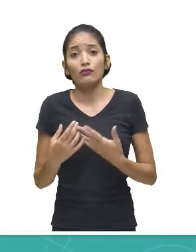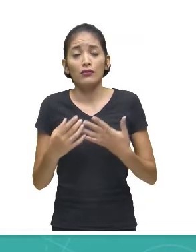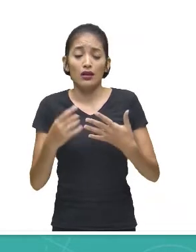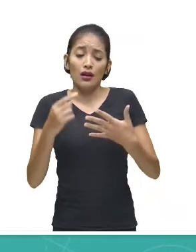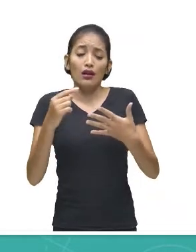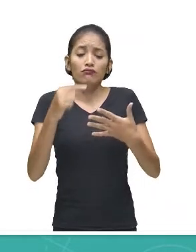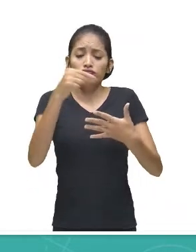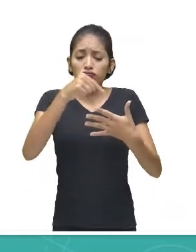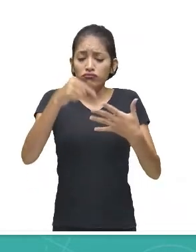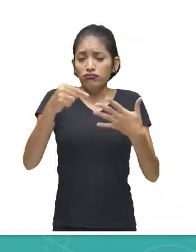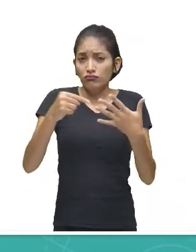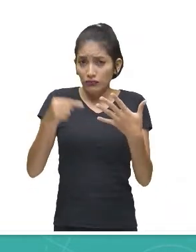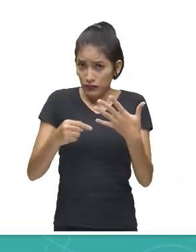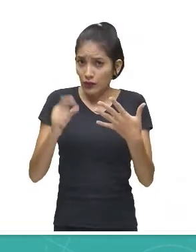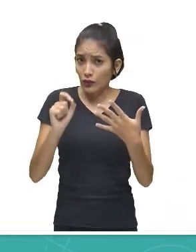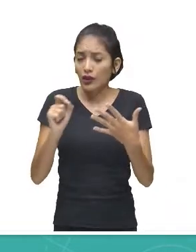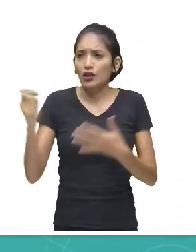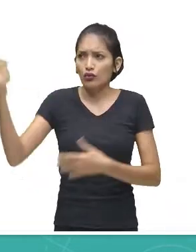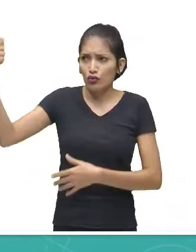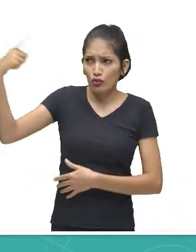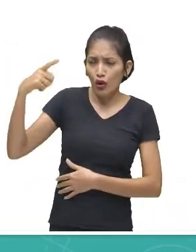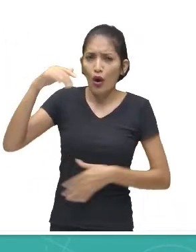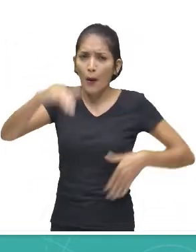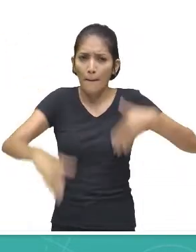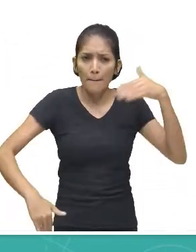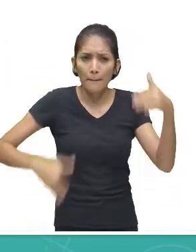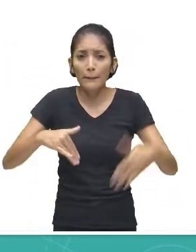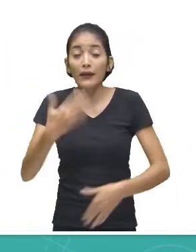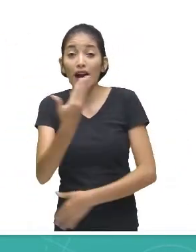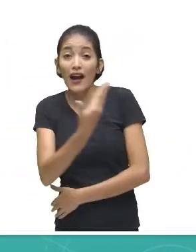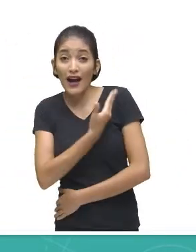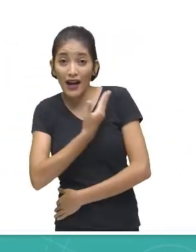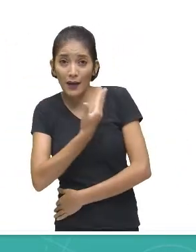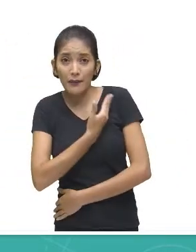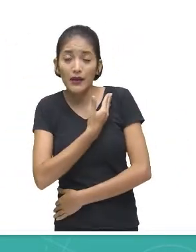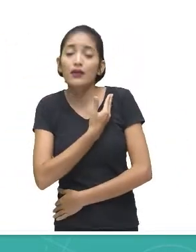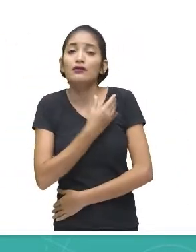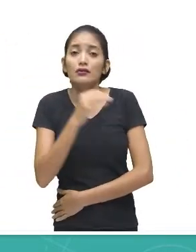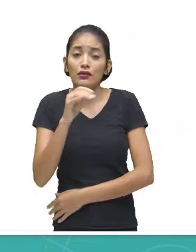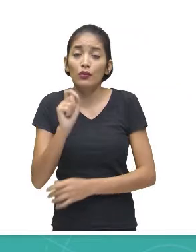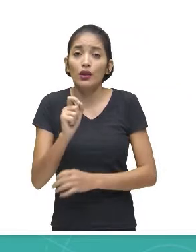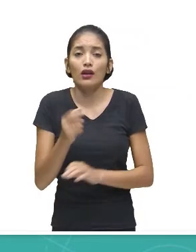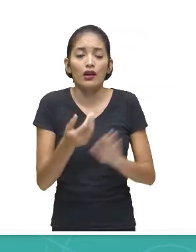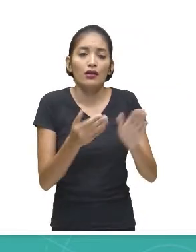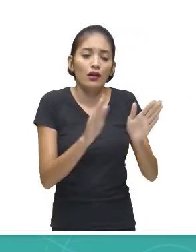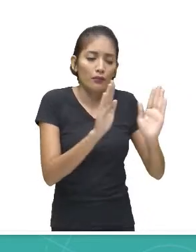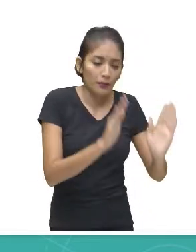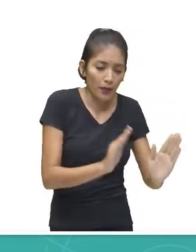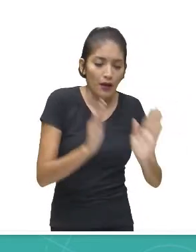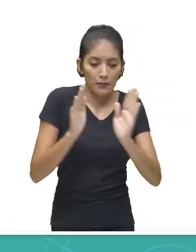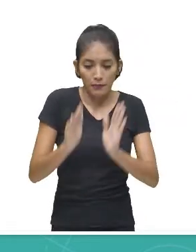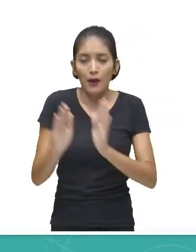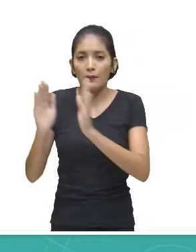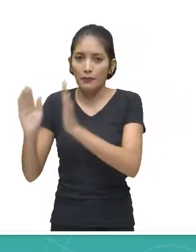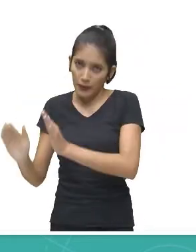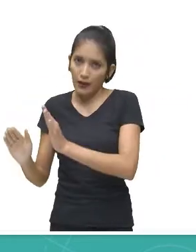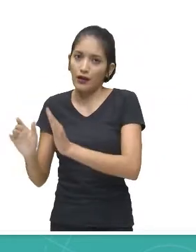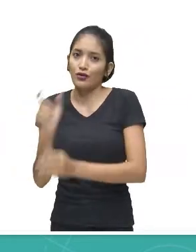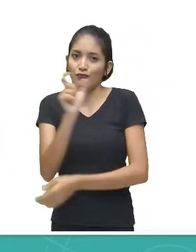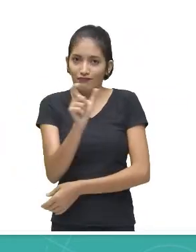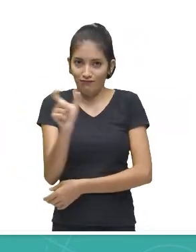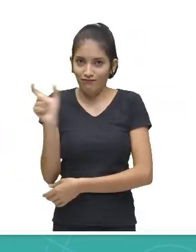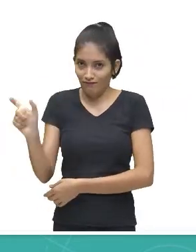né? Sol, praia, amigos. Observe que ele está separando os termos, né? As palavras.